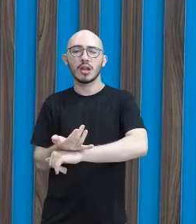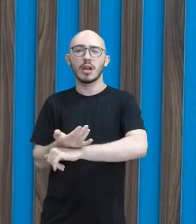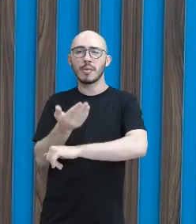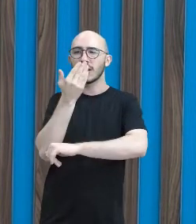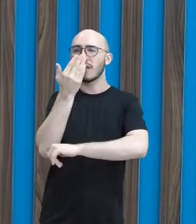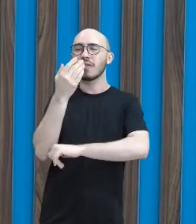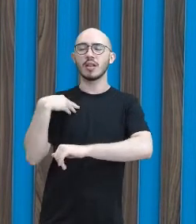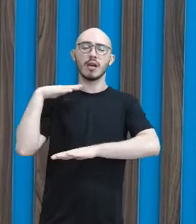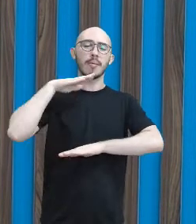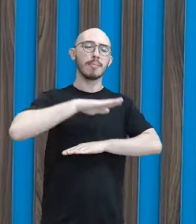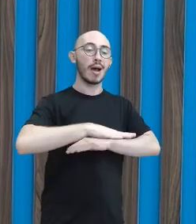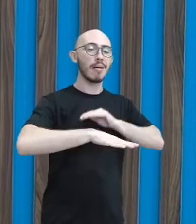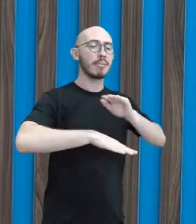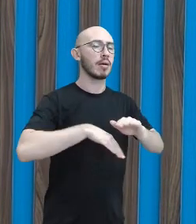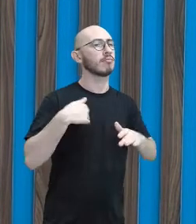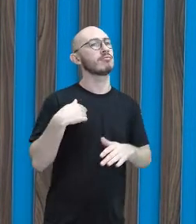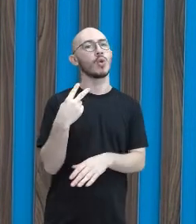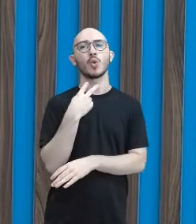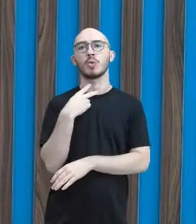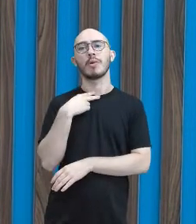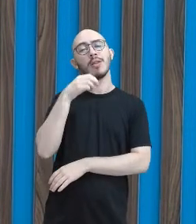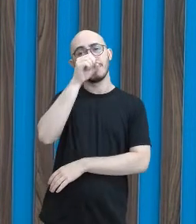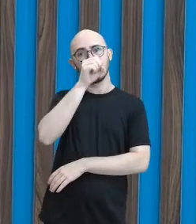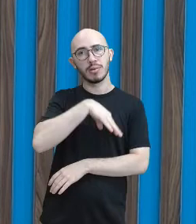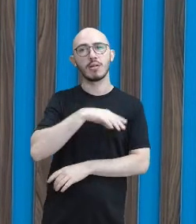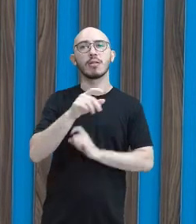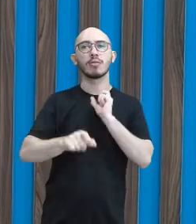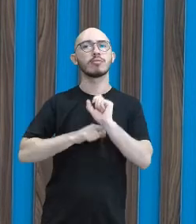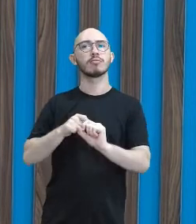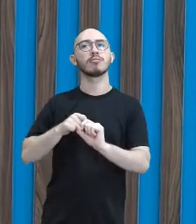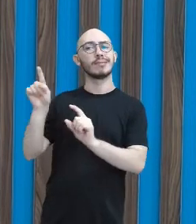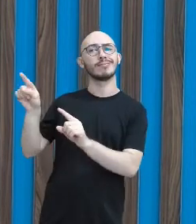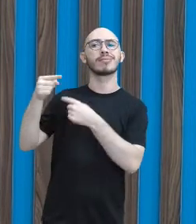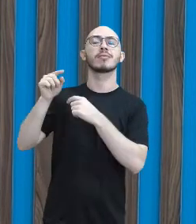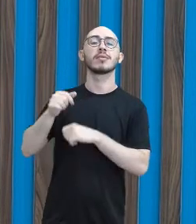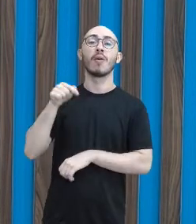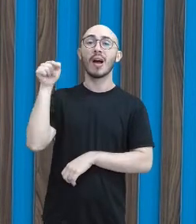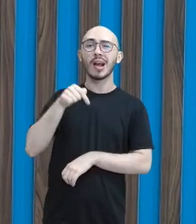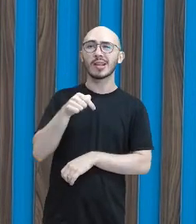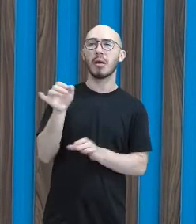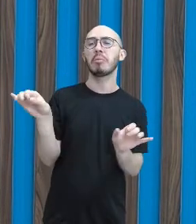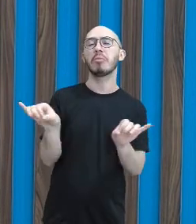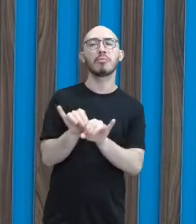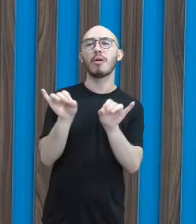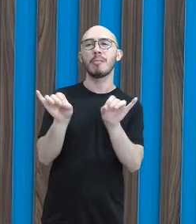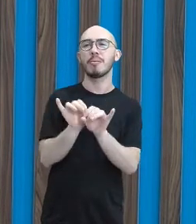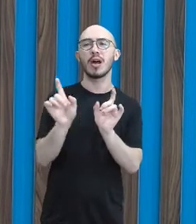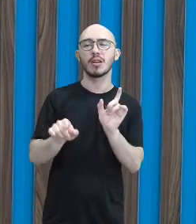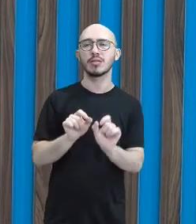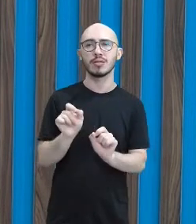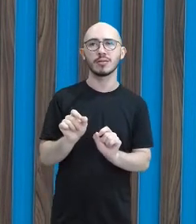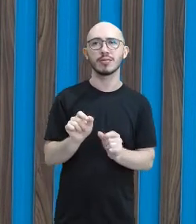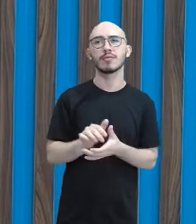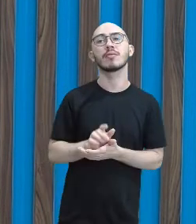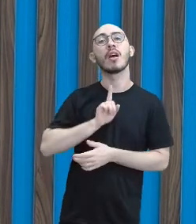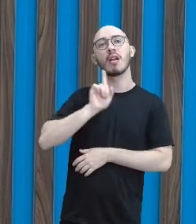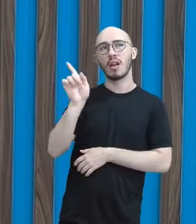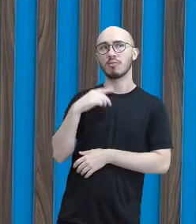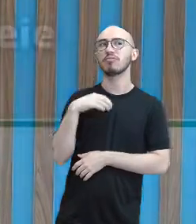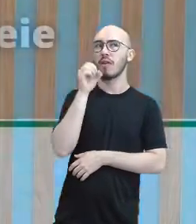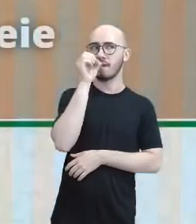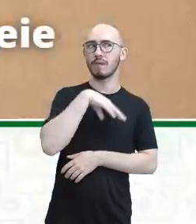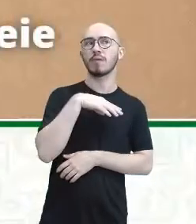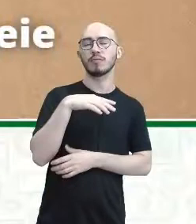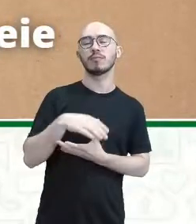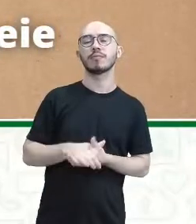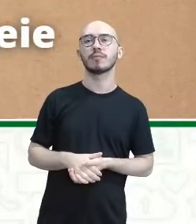cuidam. Tem a questão de jardinagem e tal. Então, por mais que seja besteira para a gente aqui, que não tem jardim, para eles é bem ofensivo mesmo.